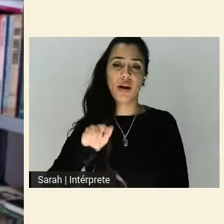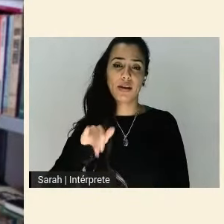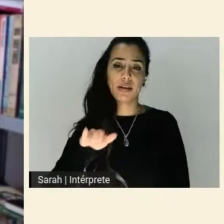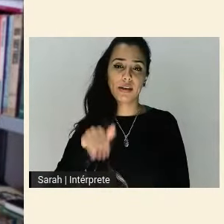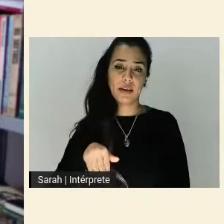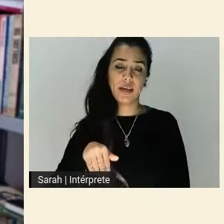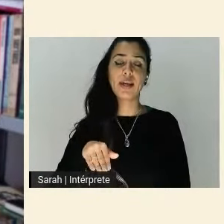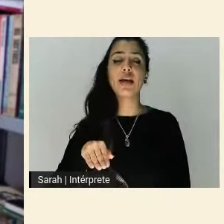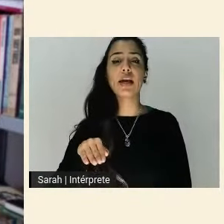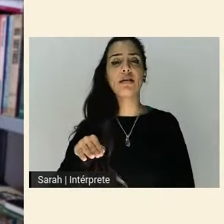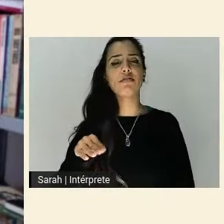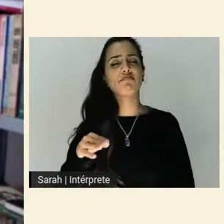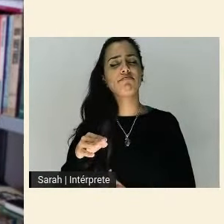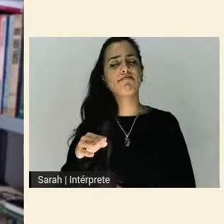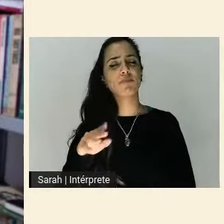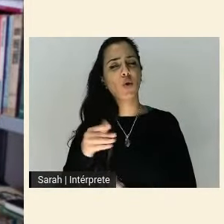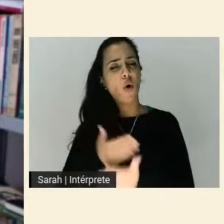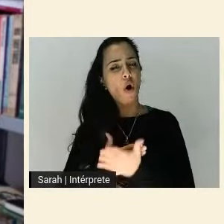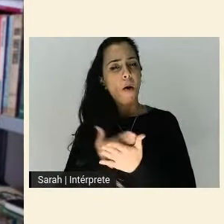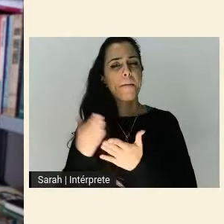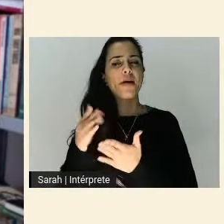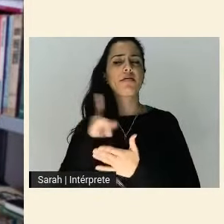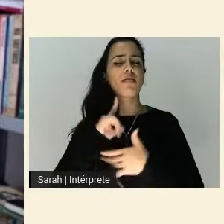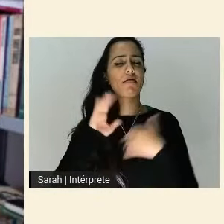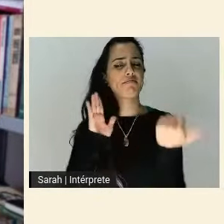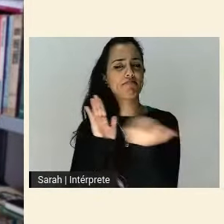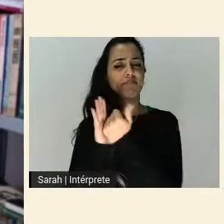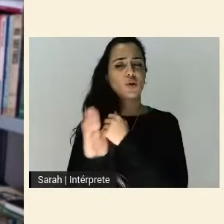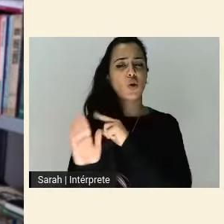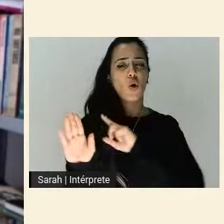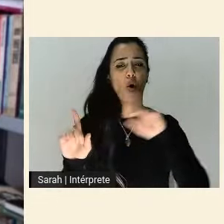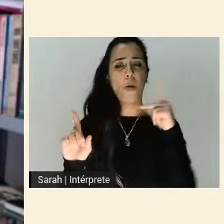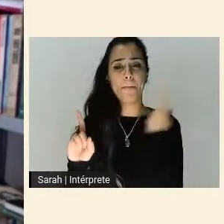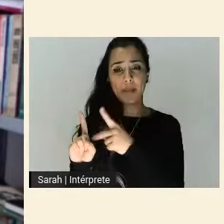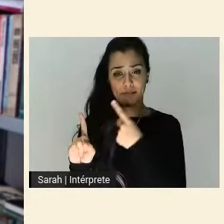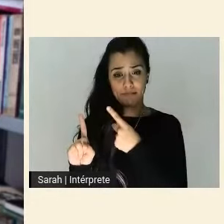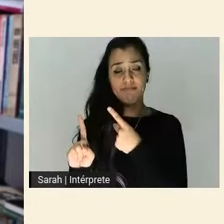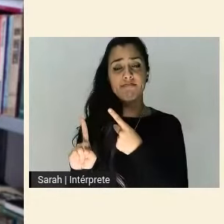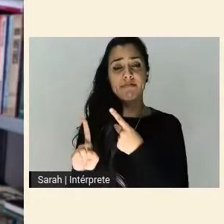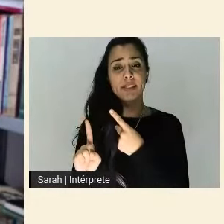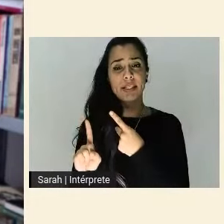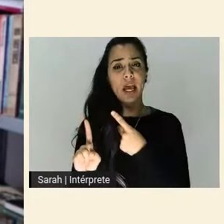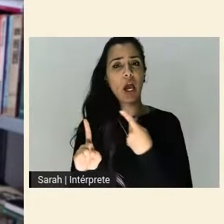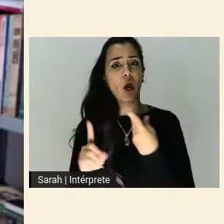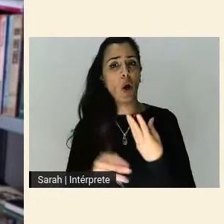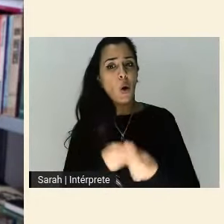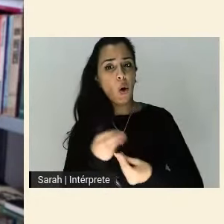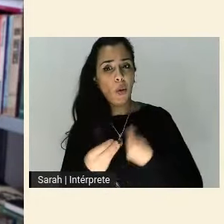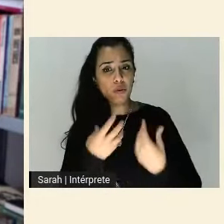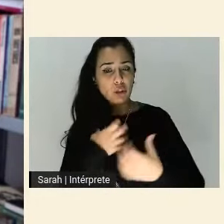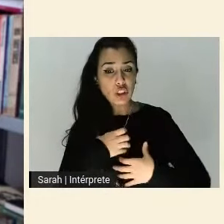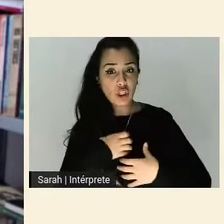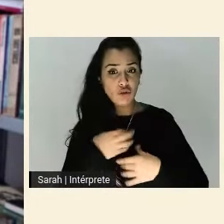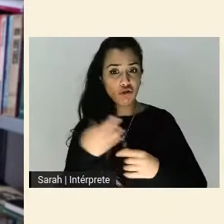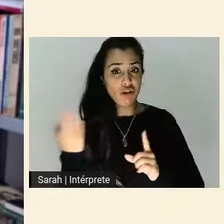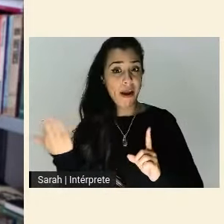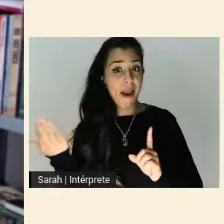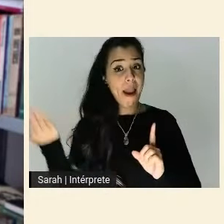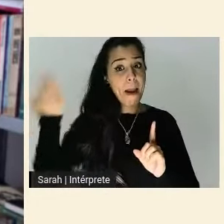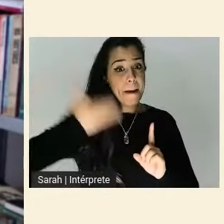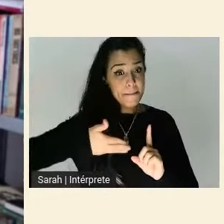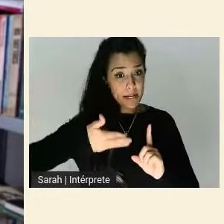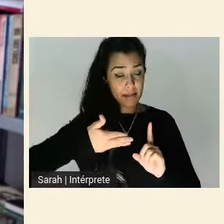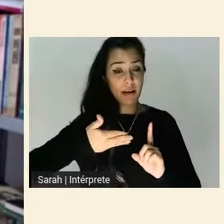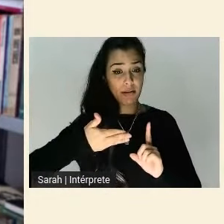nome, né, intelectual, né, constrói o seu nome como representante do